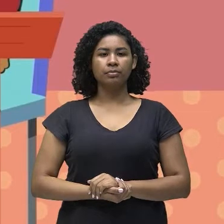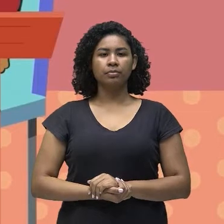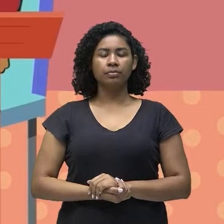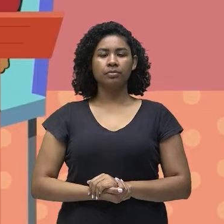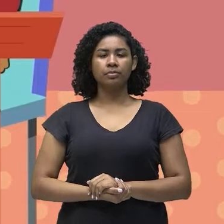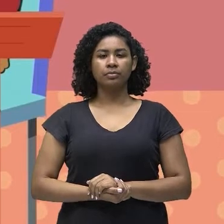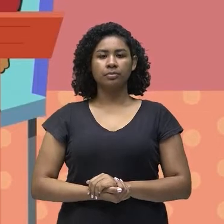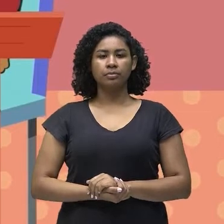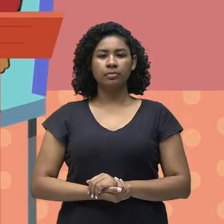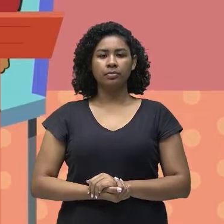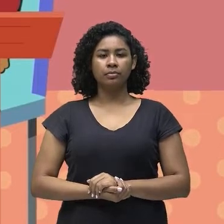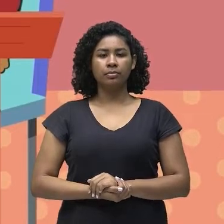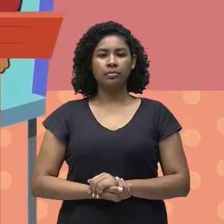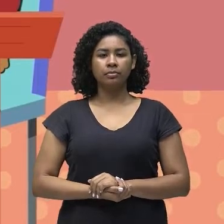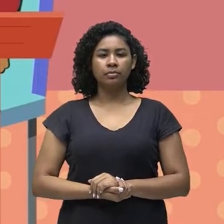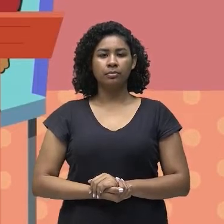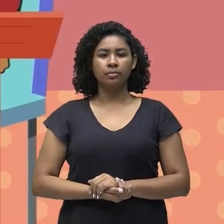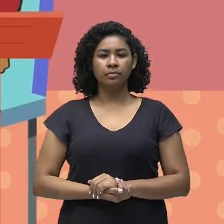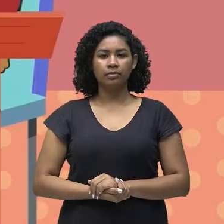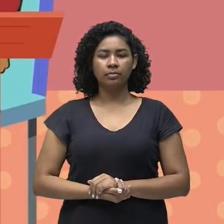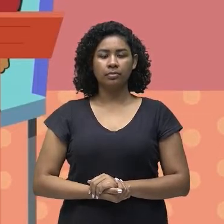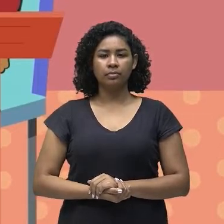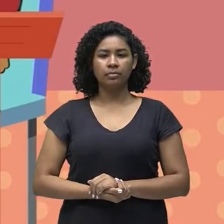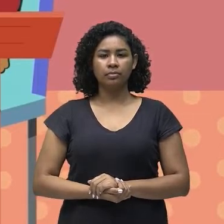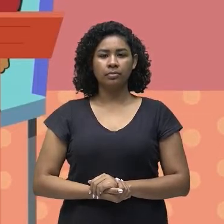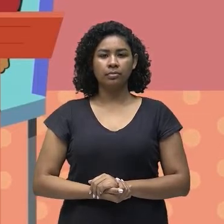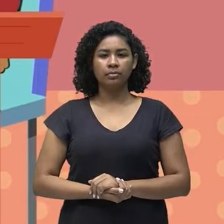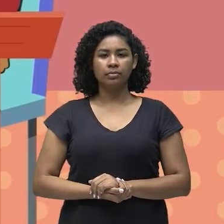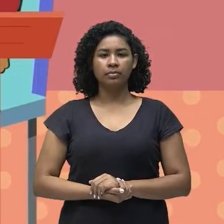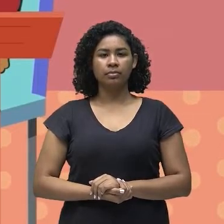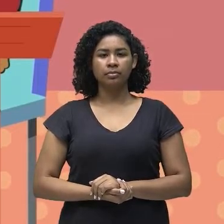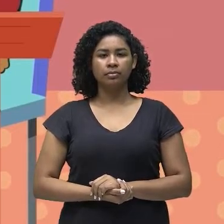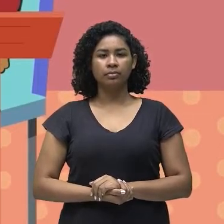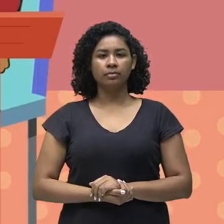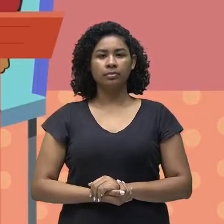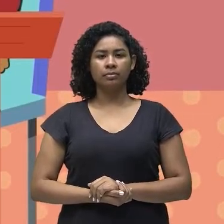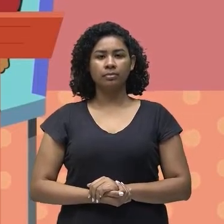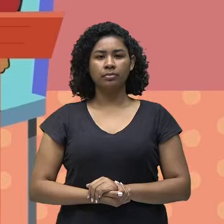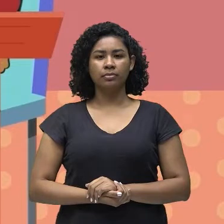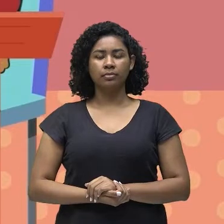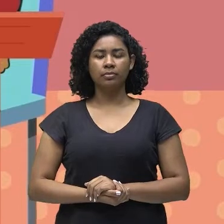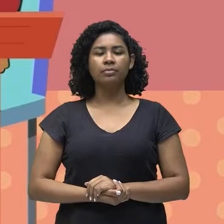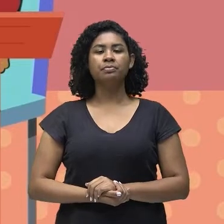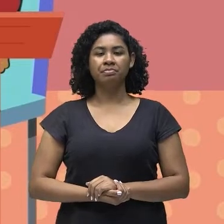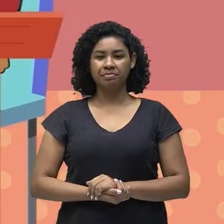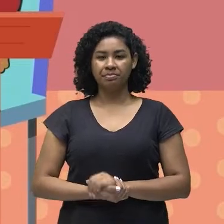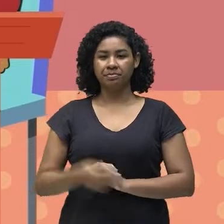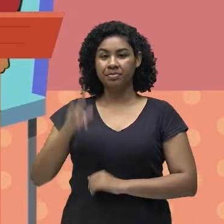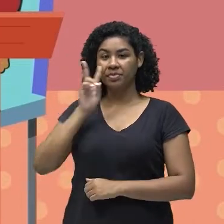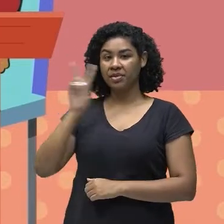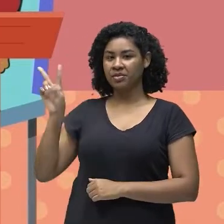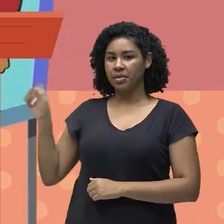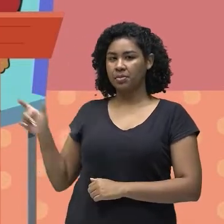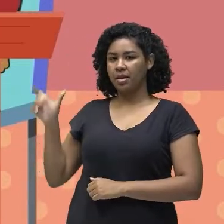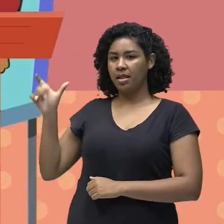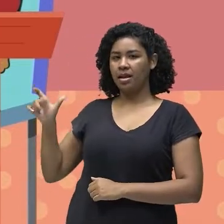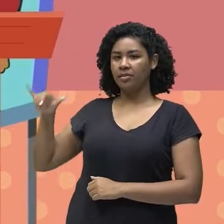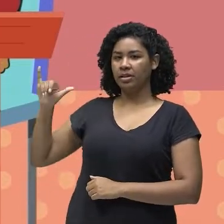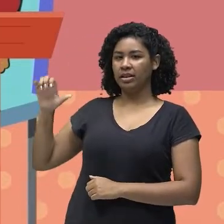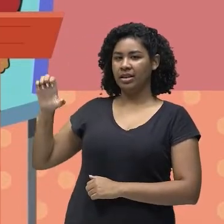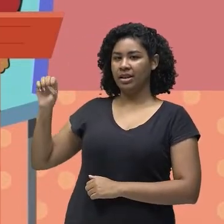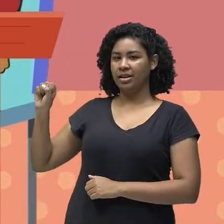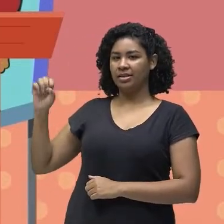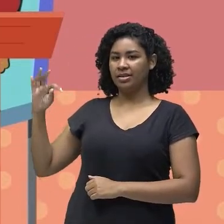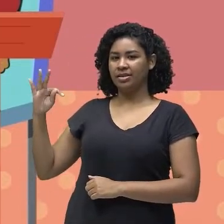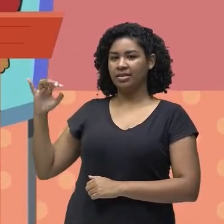What were you doing at 10 p.m. yesterday, Potira? Olha só, a palavra yesterday, vocês acabaram de relembrar, não é?